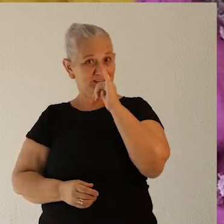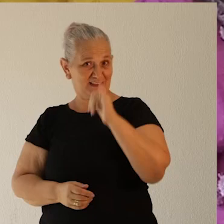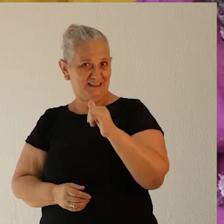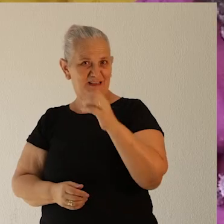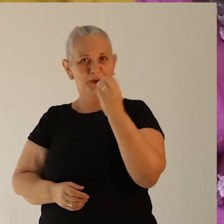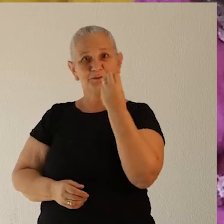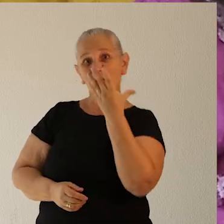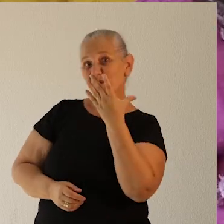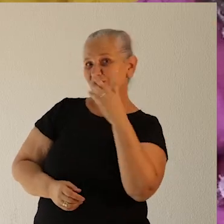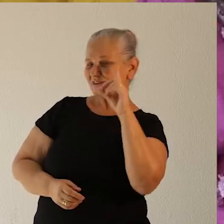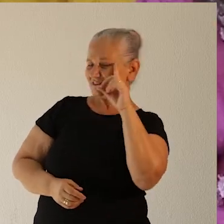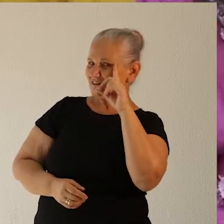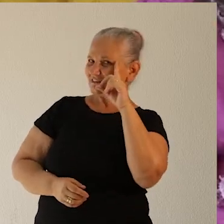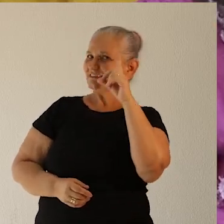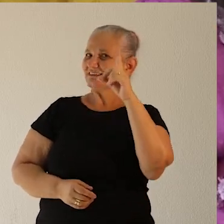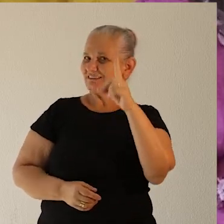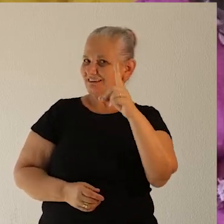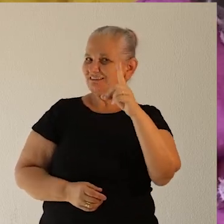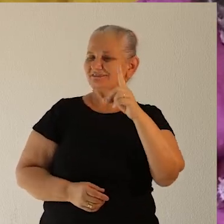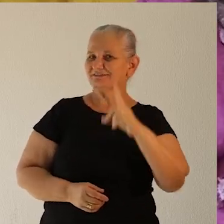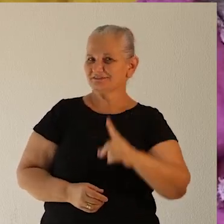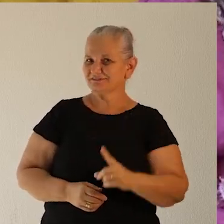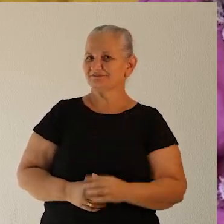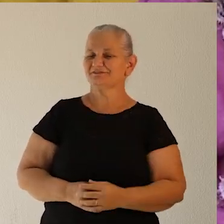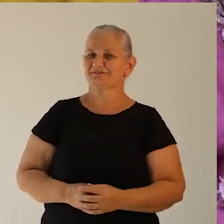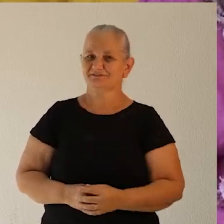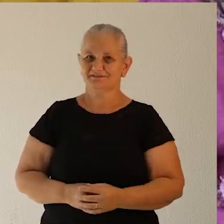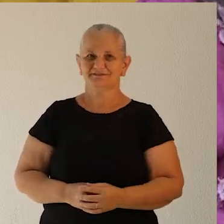Bom dia,